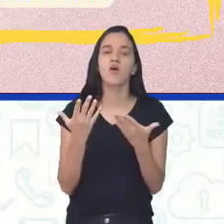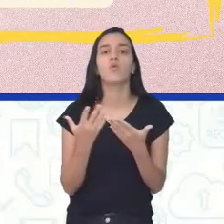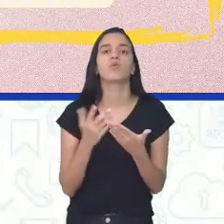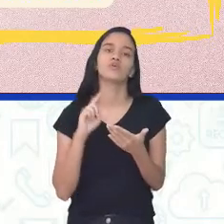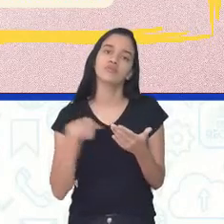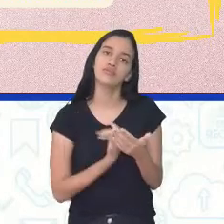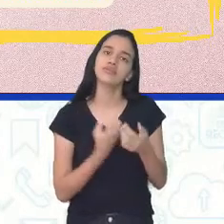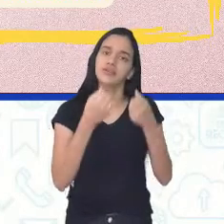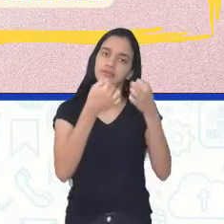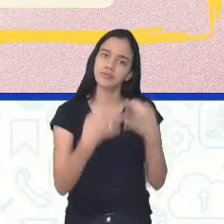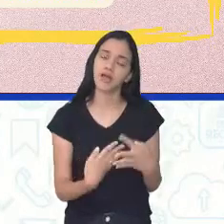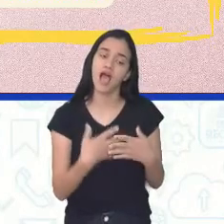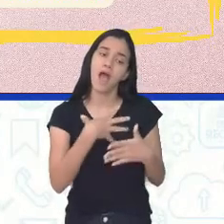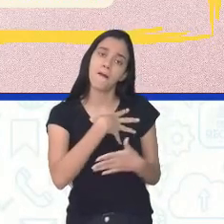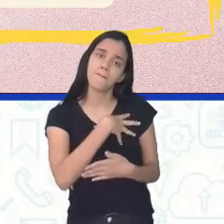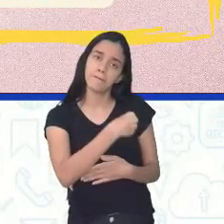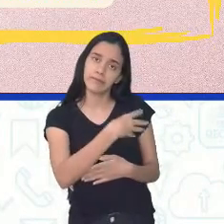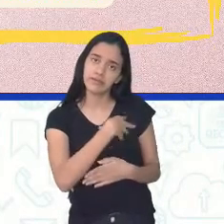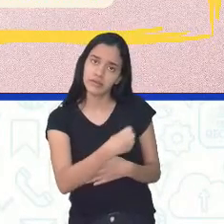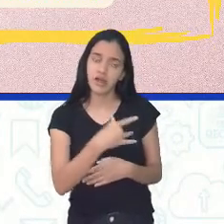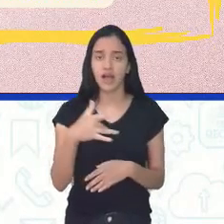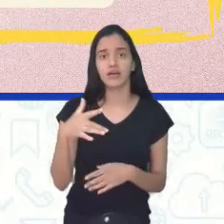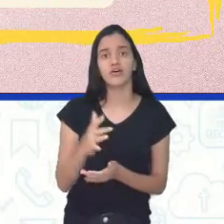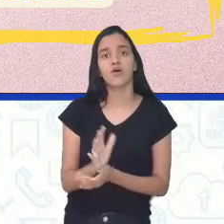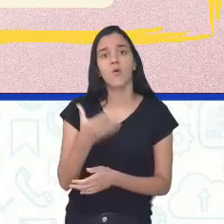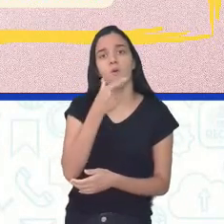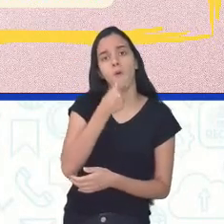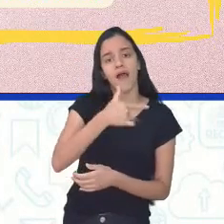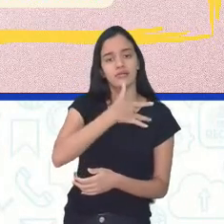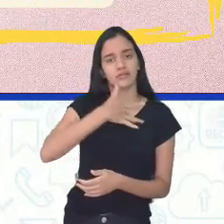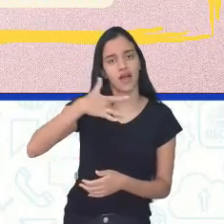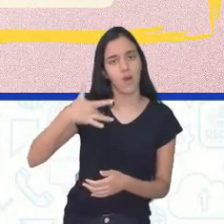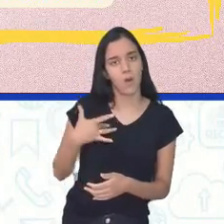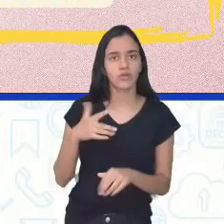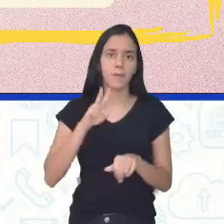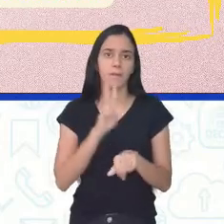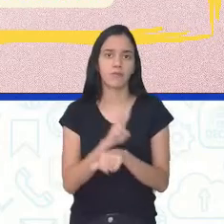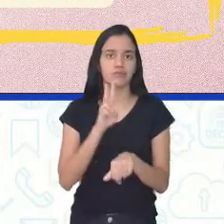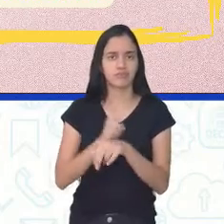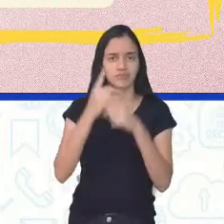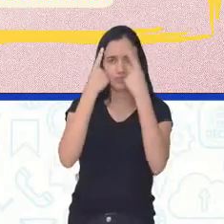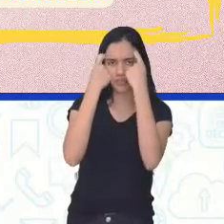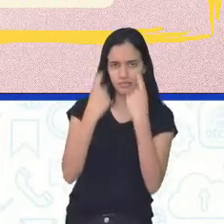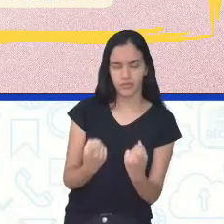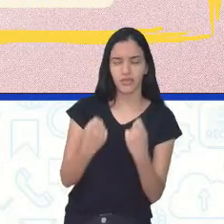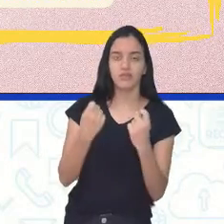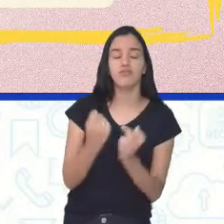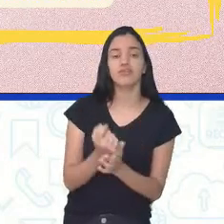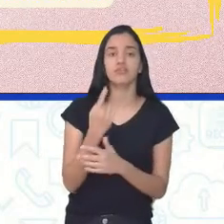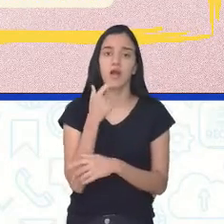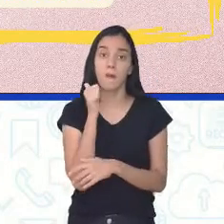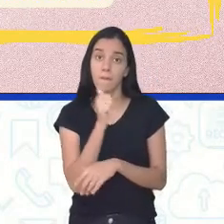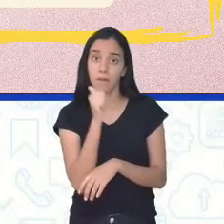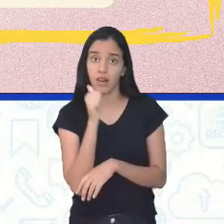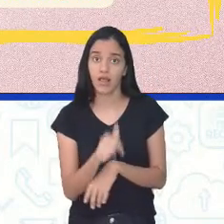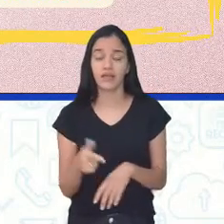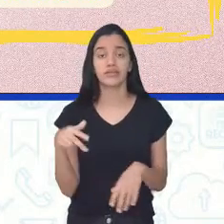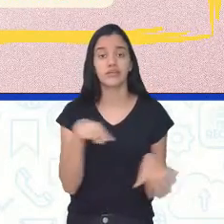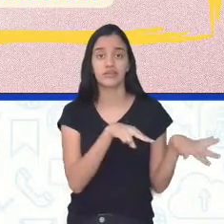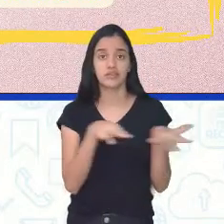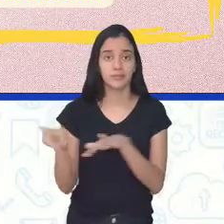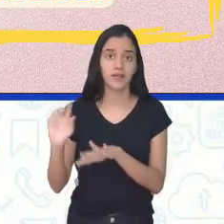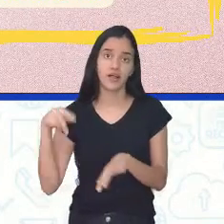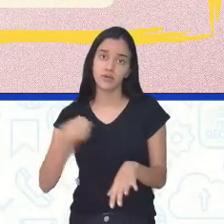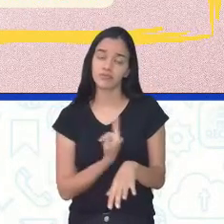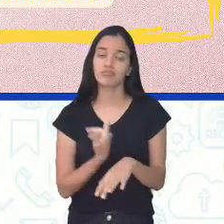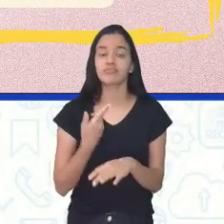falamos sobre a amamentação, a saúde do homem, a prevenção e combate à violência contra a mulher. E esta semana nós